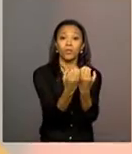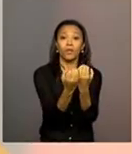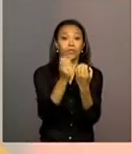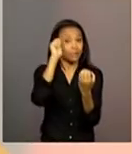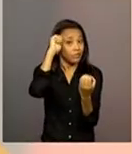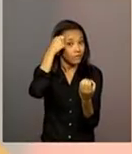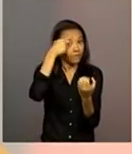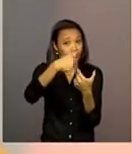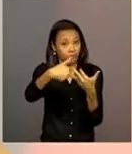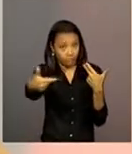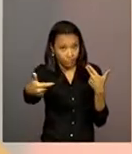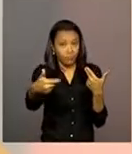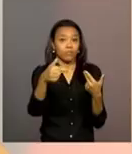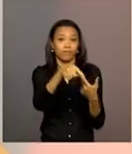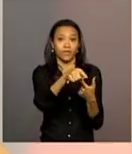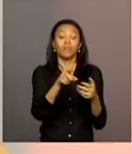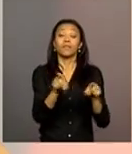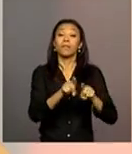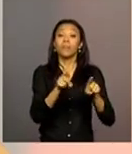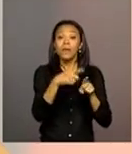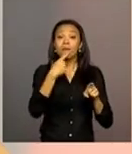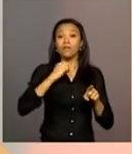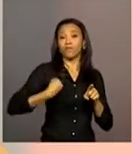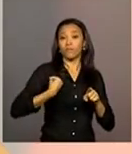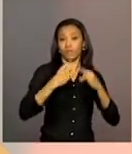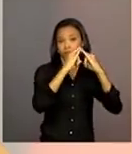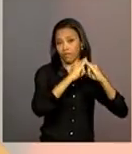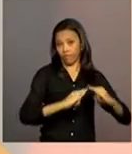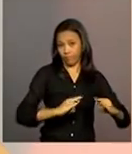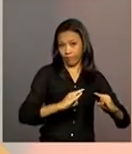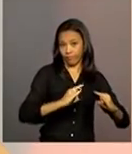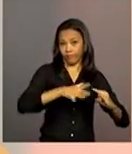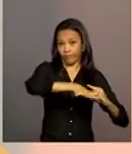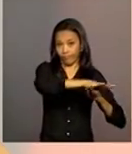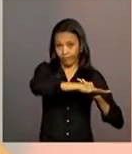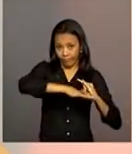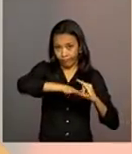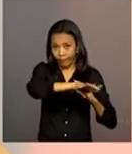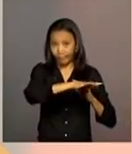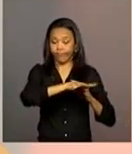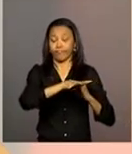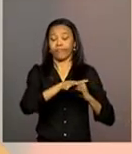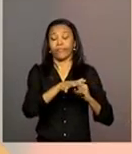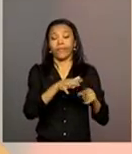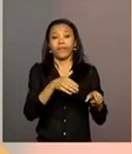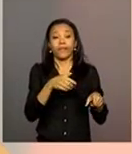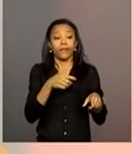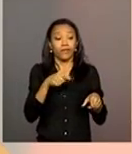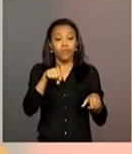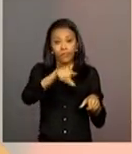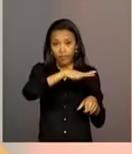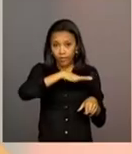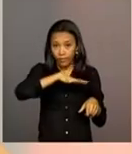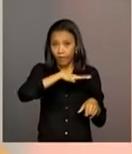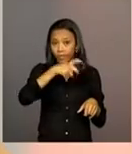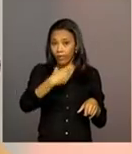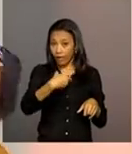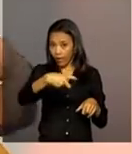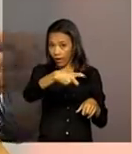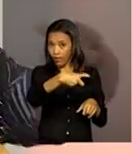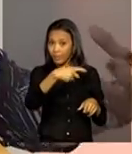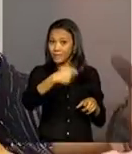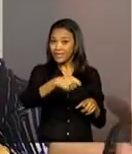tem toda e assentados né regiões onde e existe eh